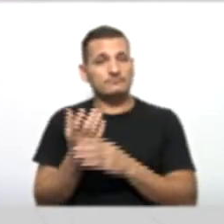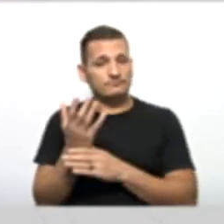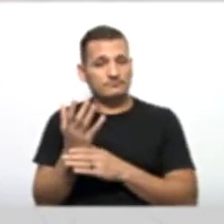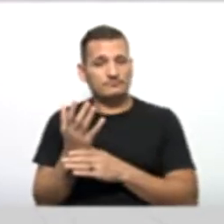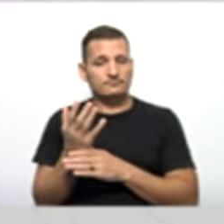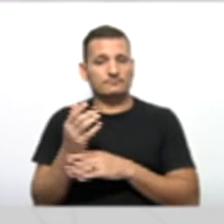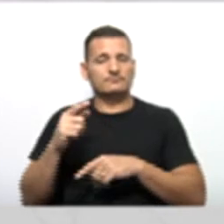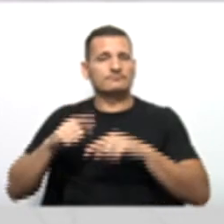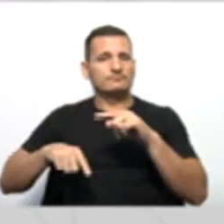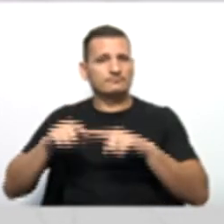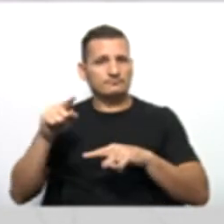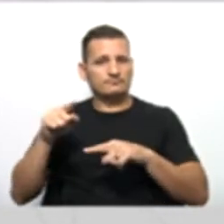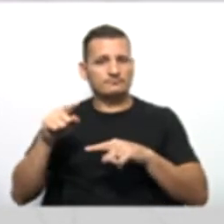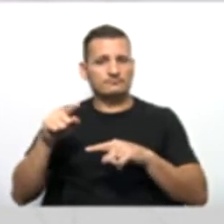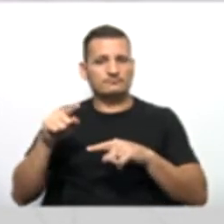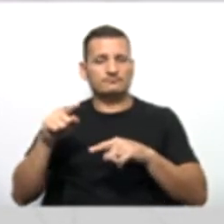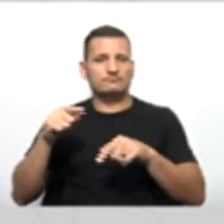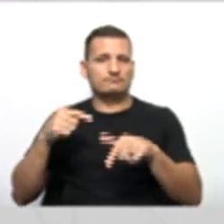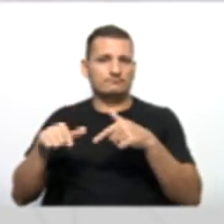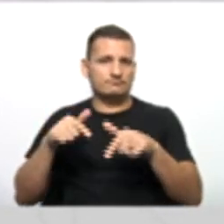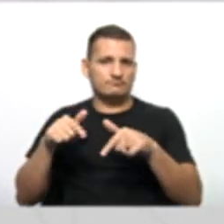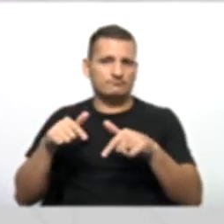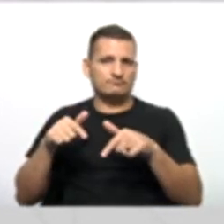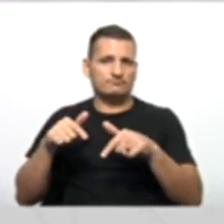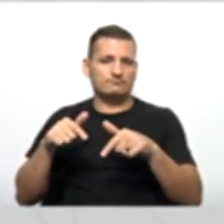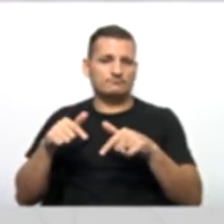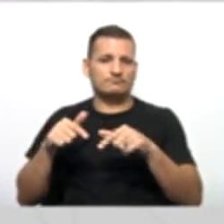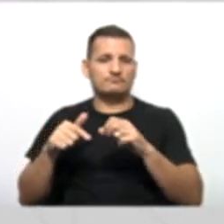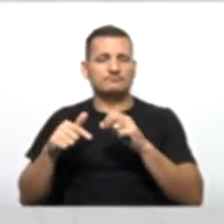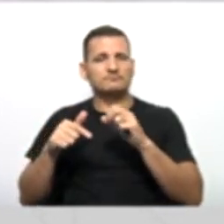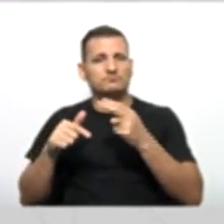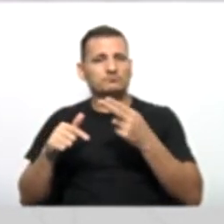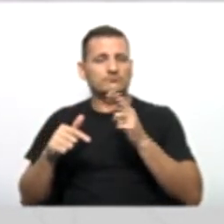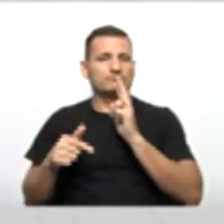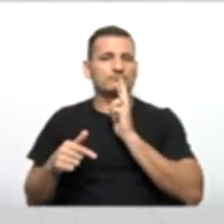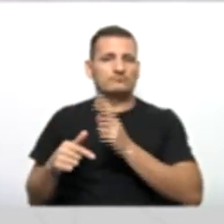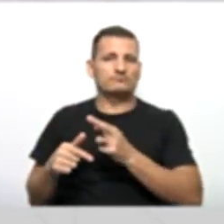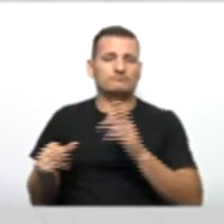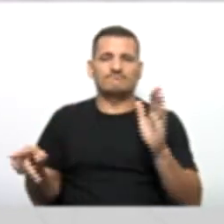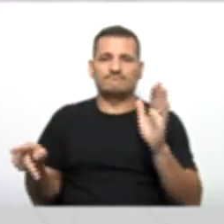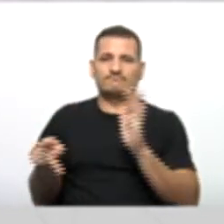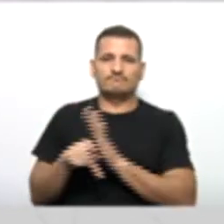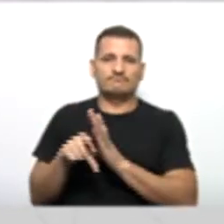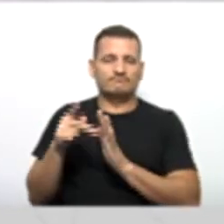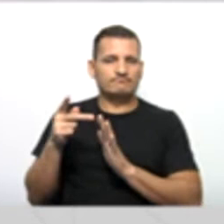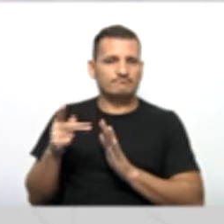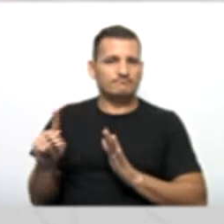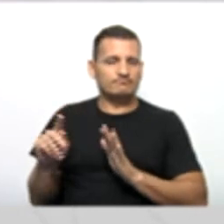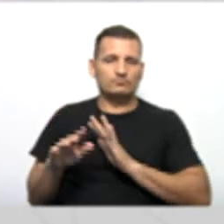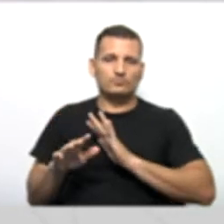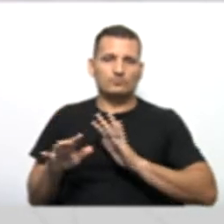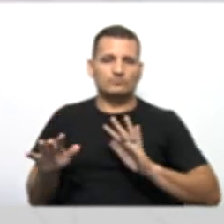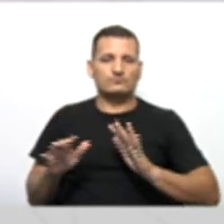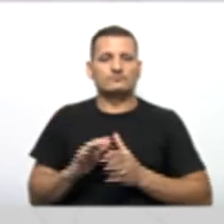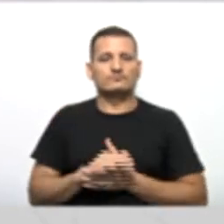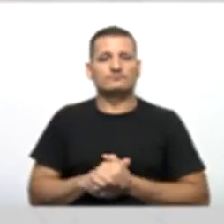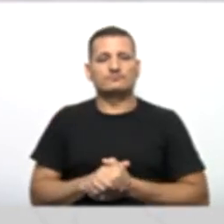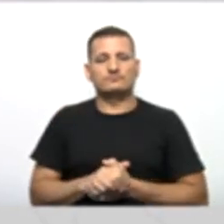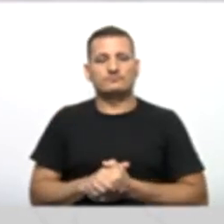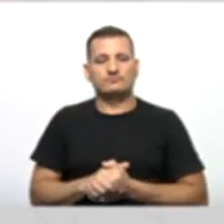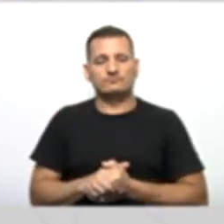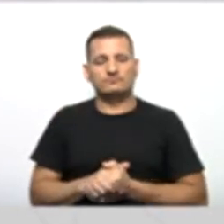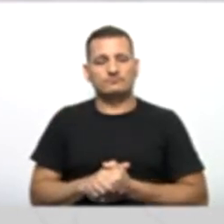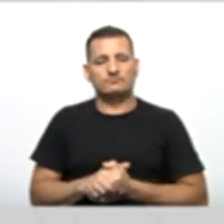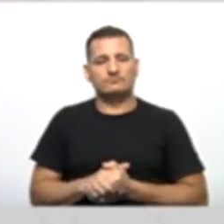produto, serviço ou simplesmente um resultado exclusivo, um resultado